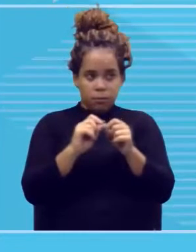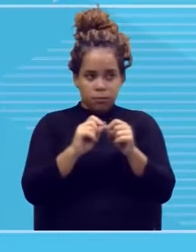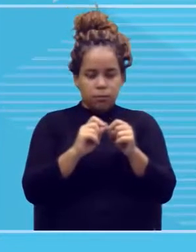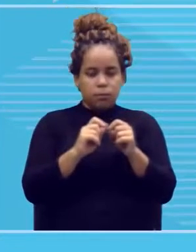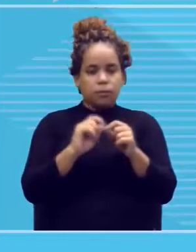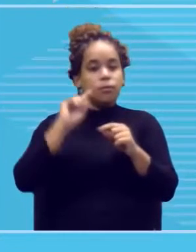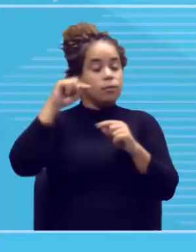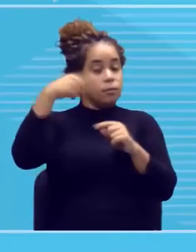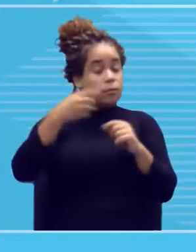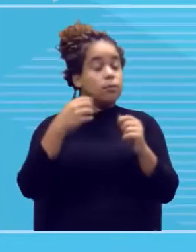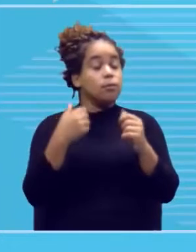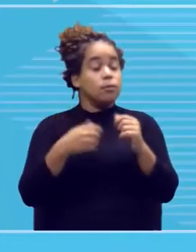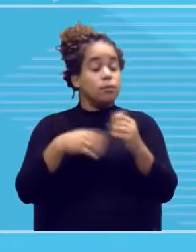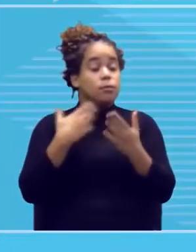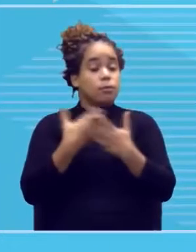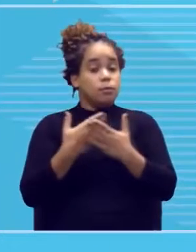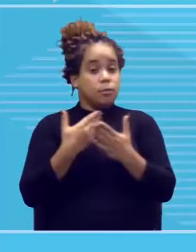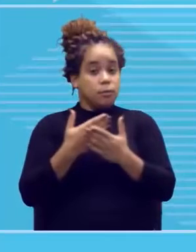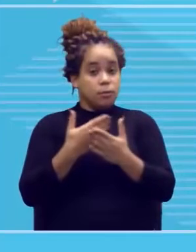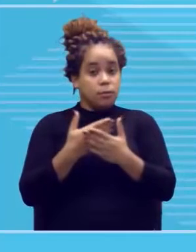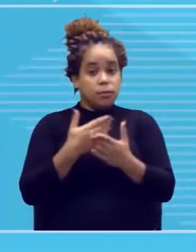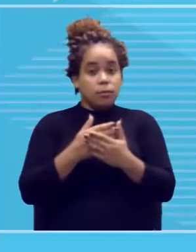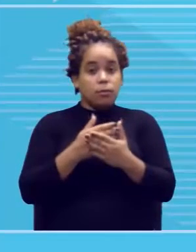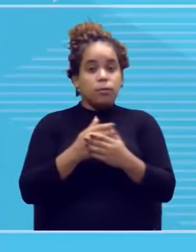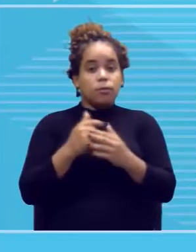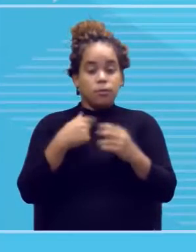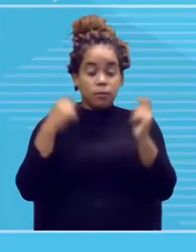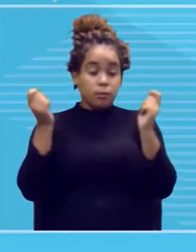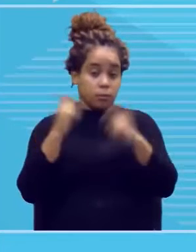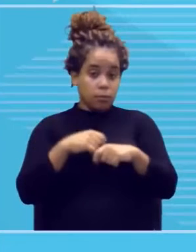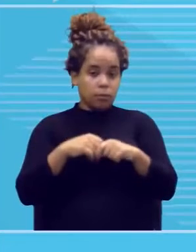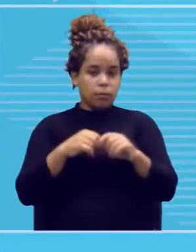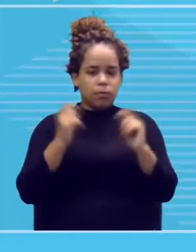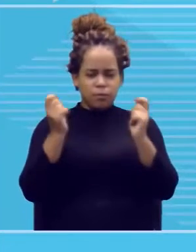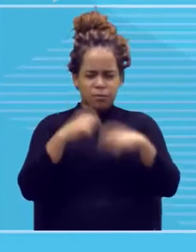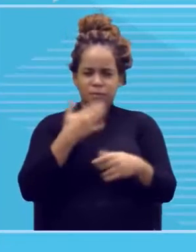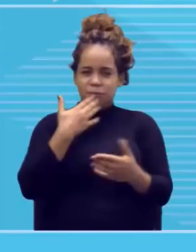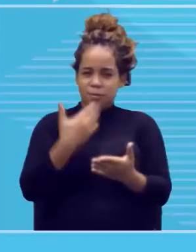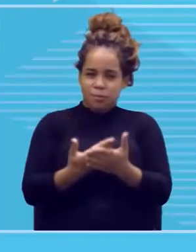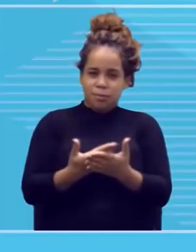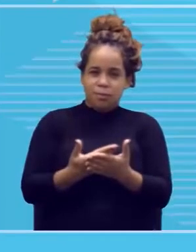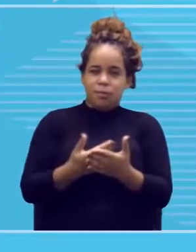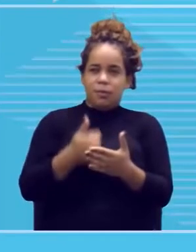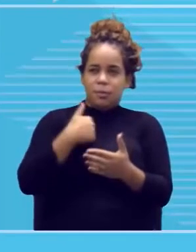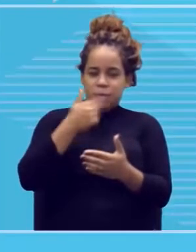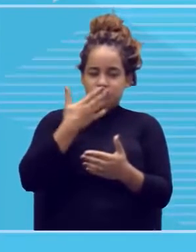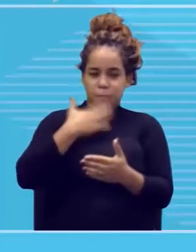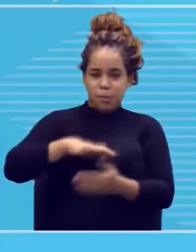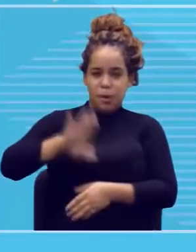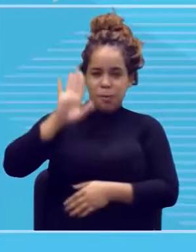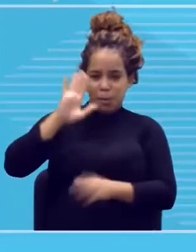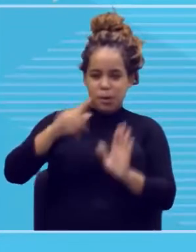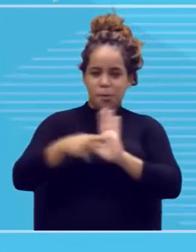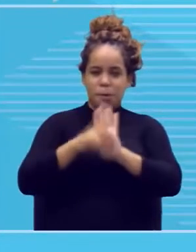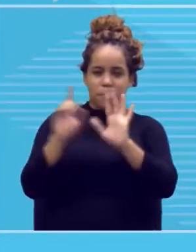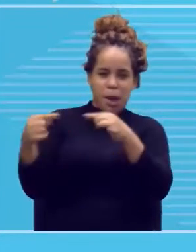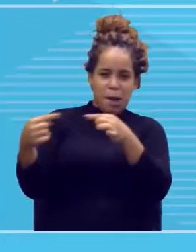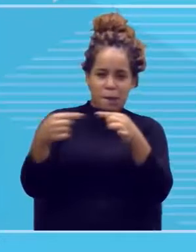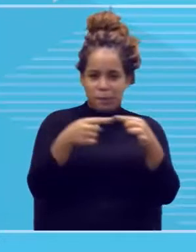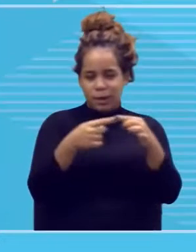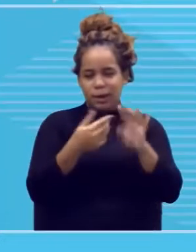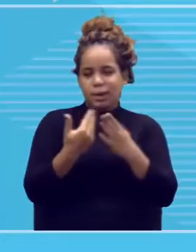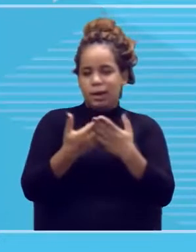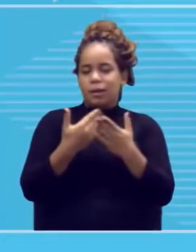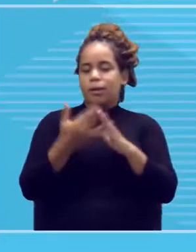que próximo ao eu trago dá para prometer para aula passada não dá gente só consigo prometer para a próxima aula para frente para o futuro